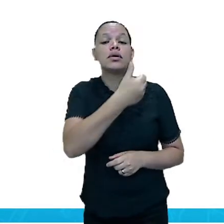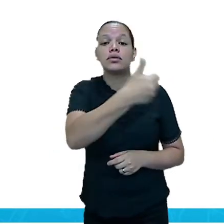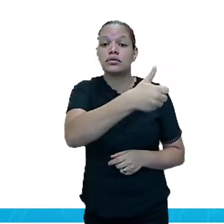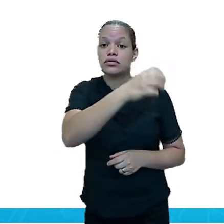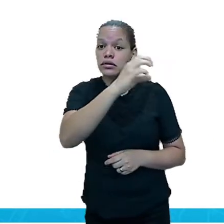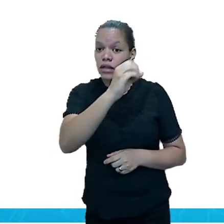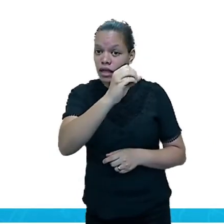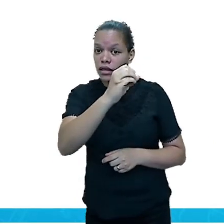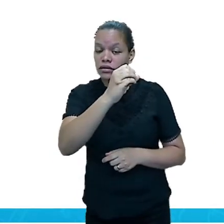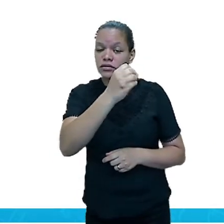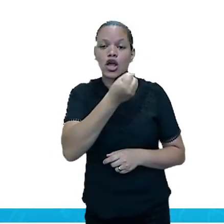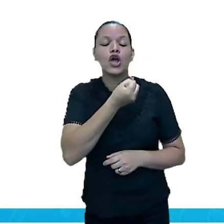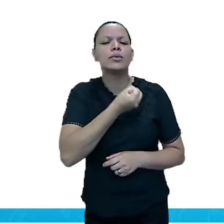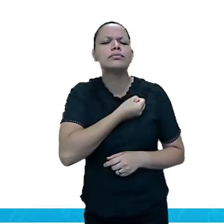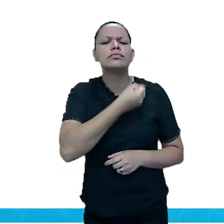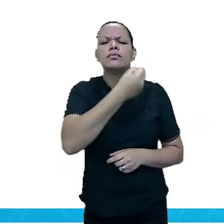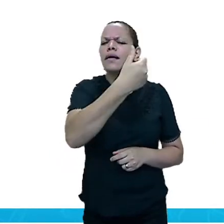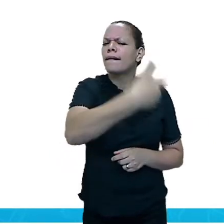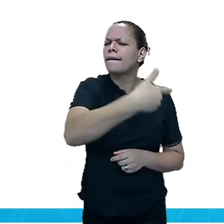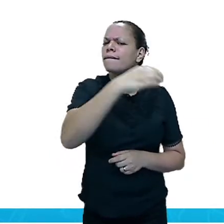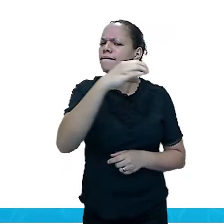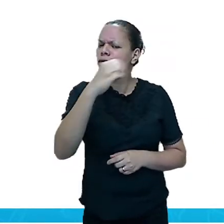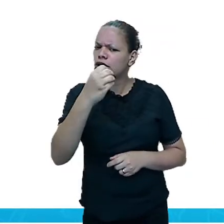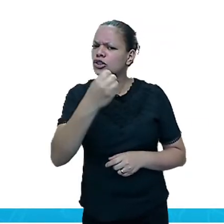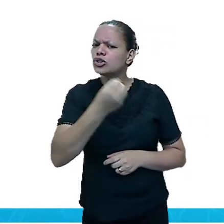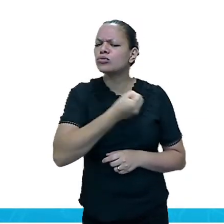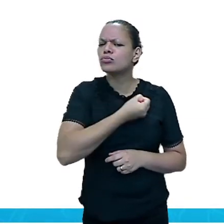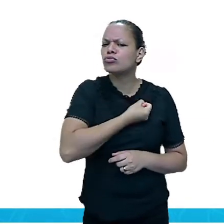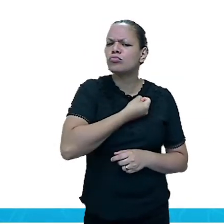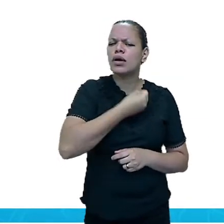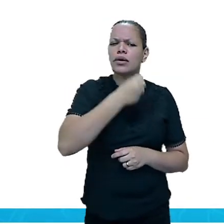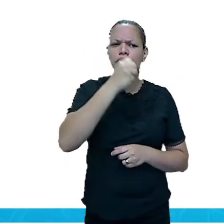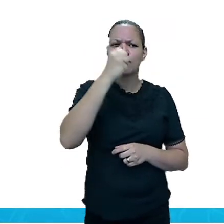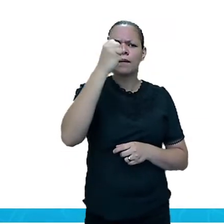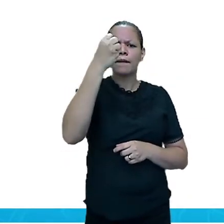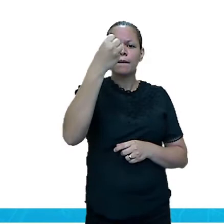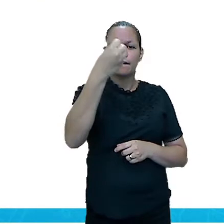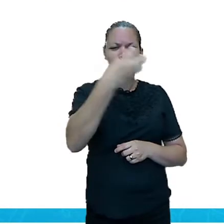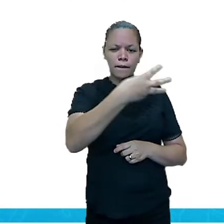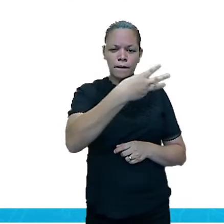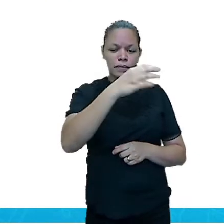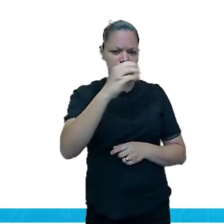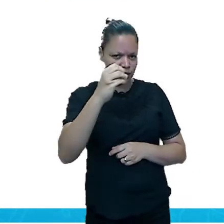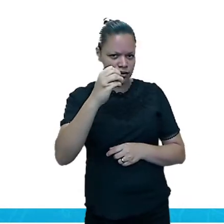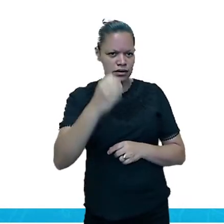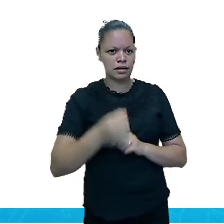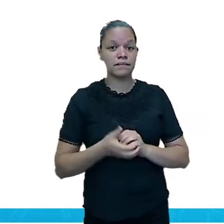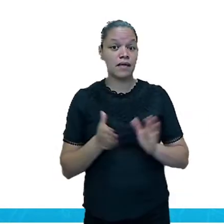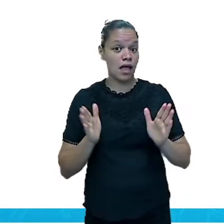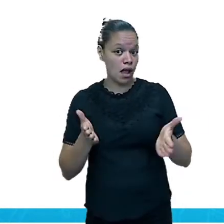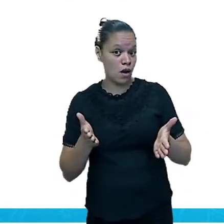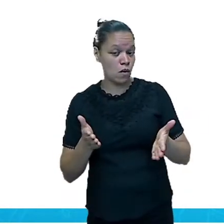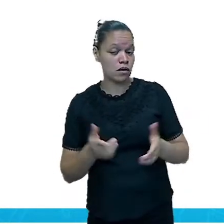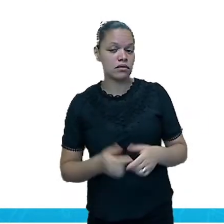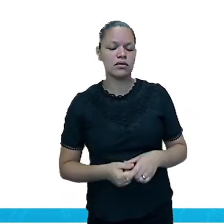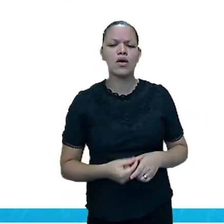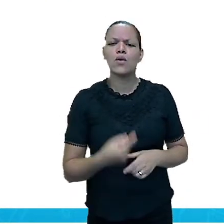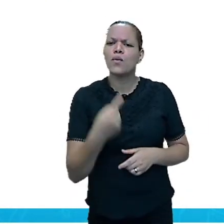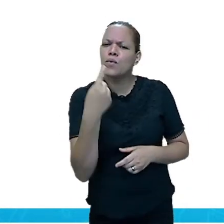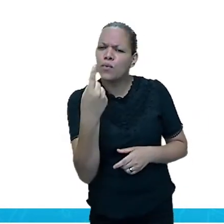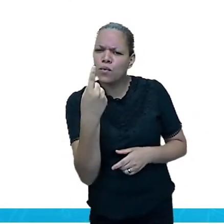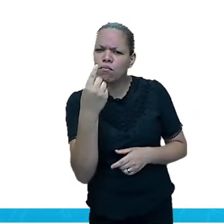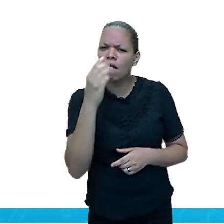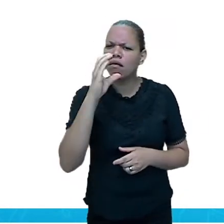em algarismo romanos, não podemos esquecer. Agora, a letra C, uma letra C representa o número